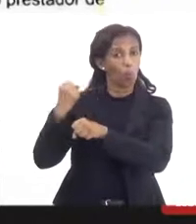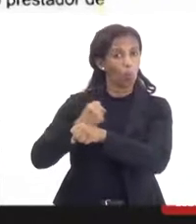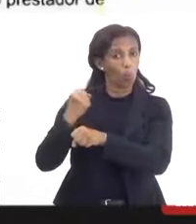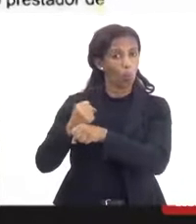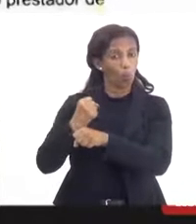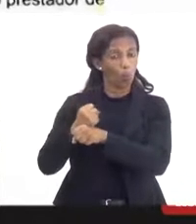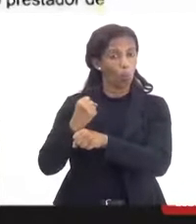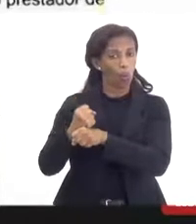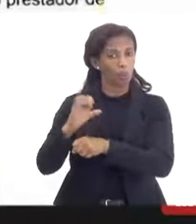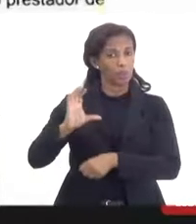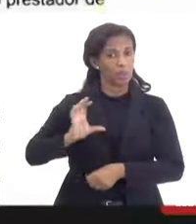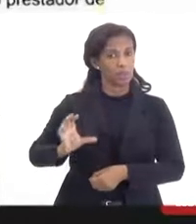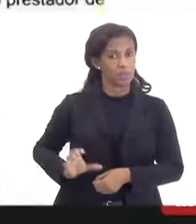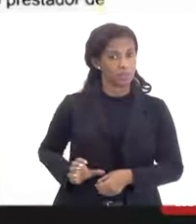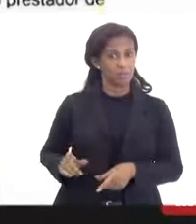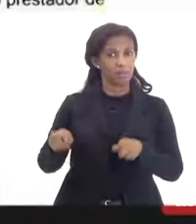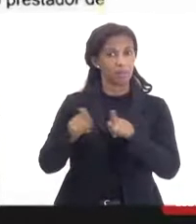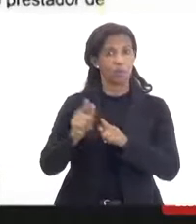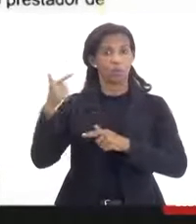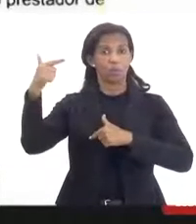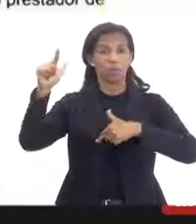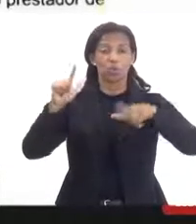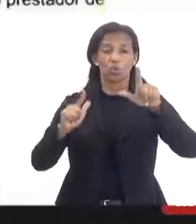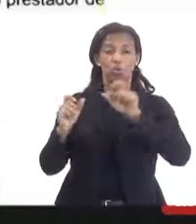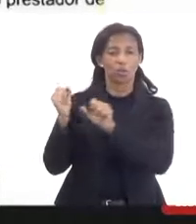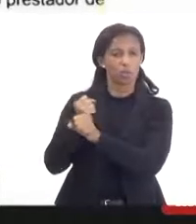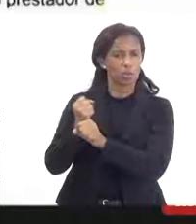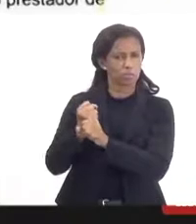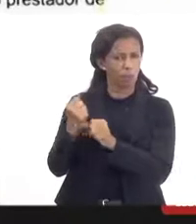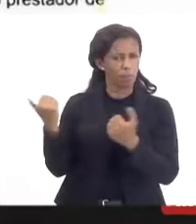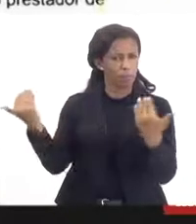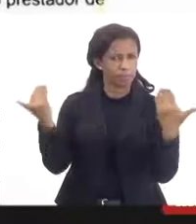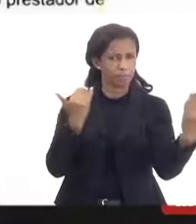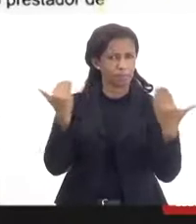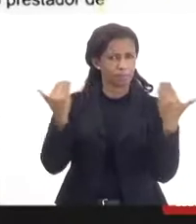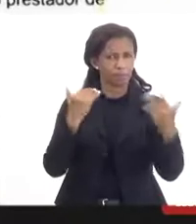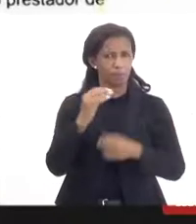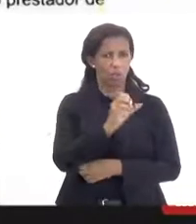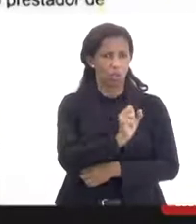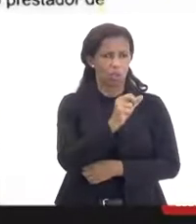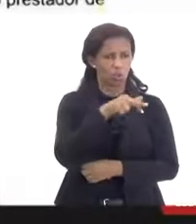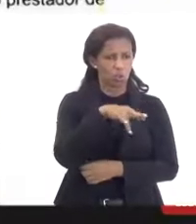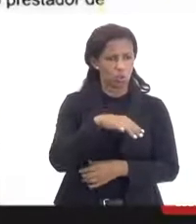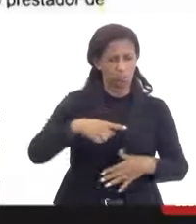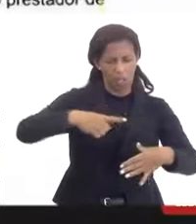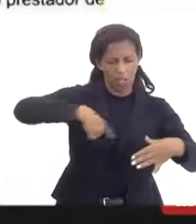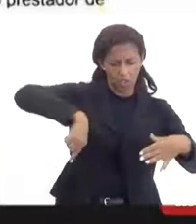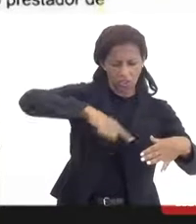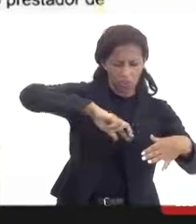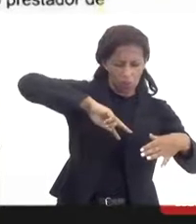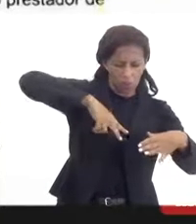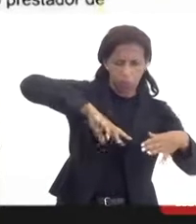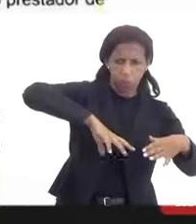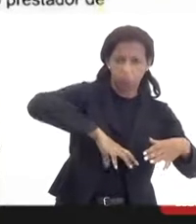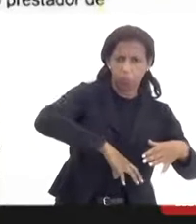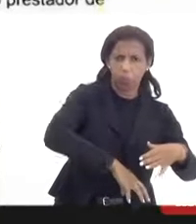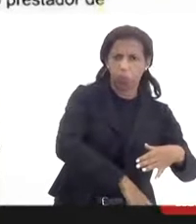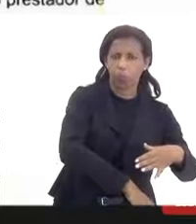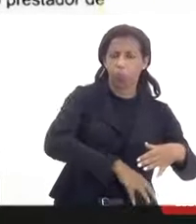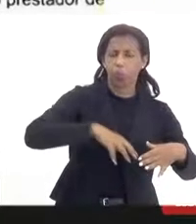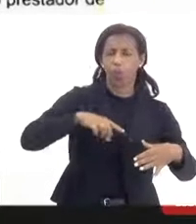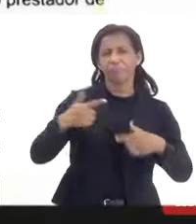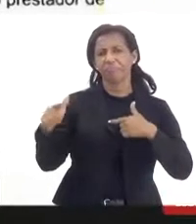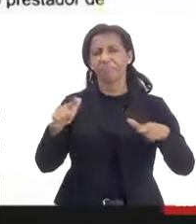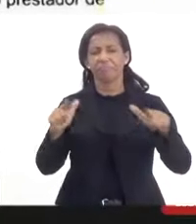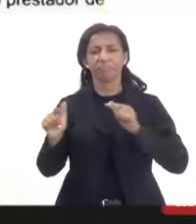de construção civil e tal e de outras obras semelhantes, inclusive sondagem, perfuração de poços, escavação, drenagem, irrigação,